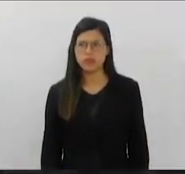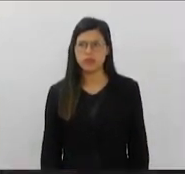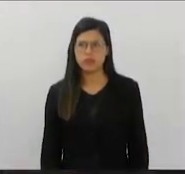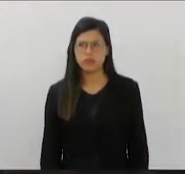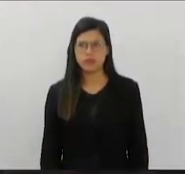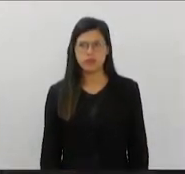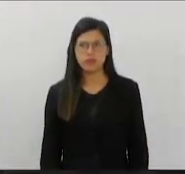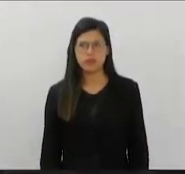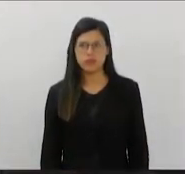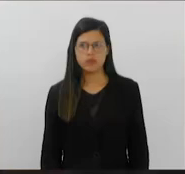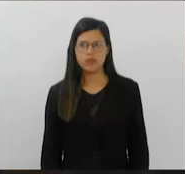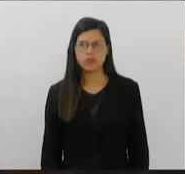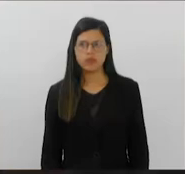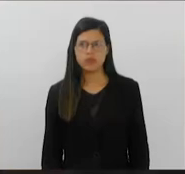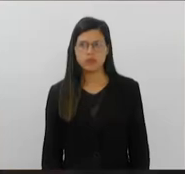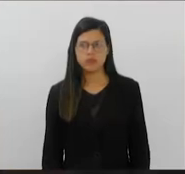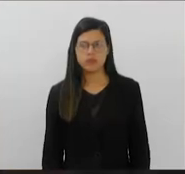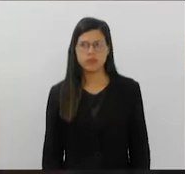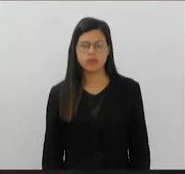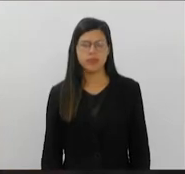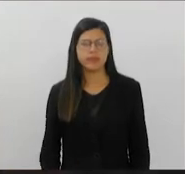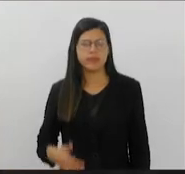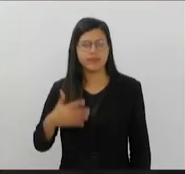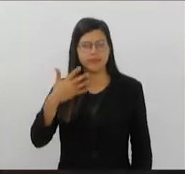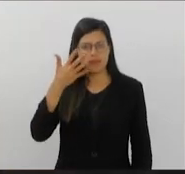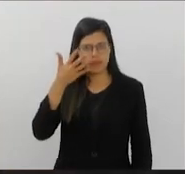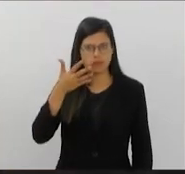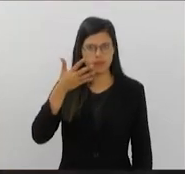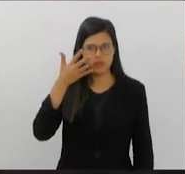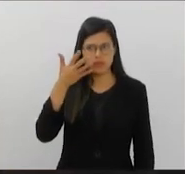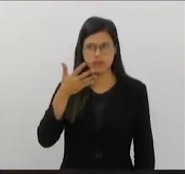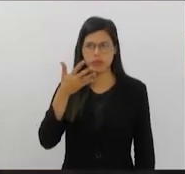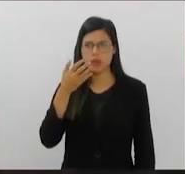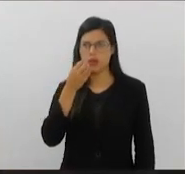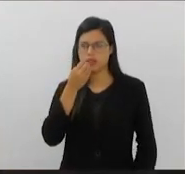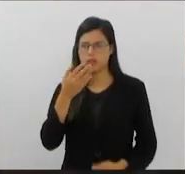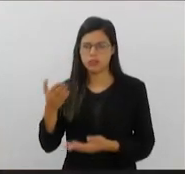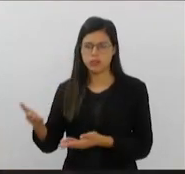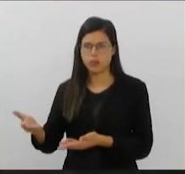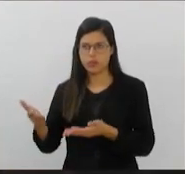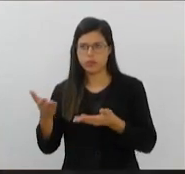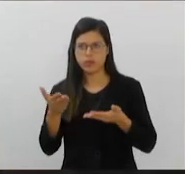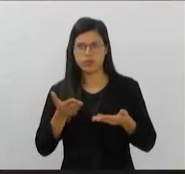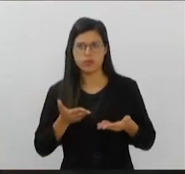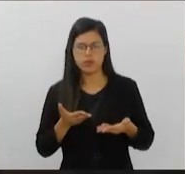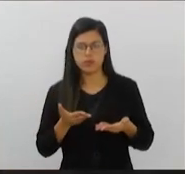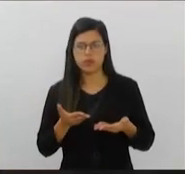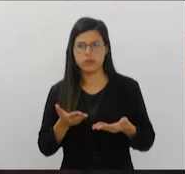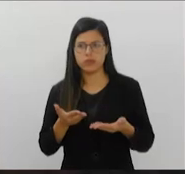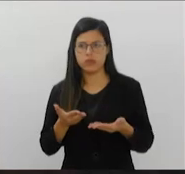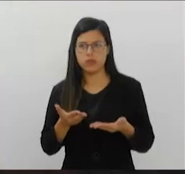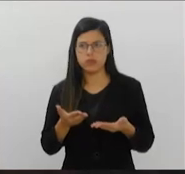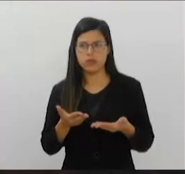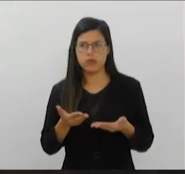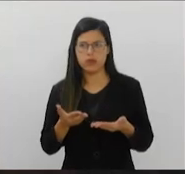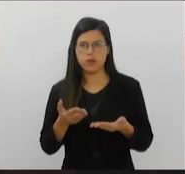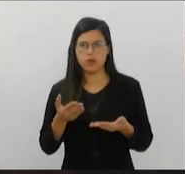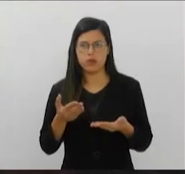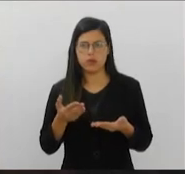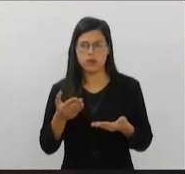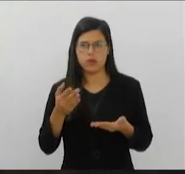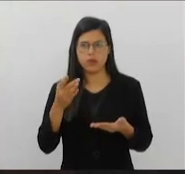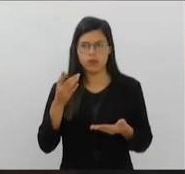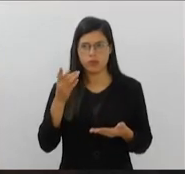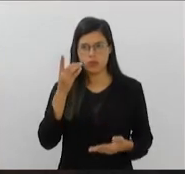E, para fala de boas-vindas, eu convido o deputado federal